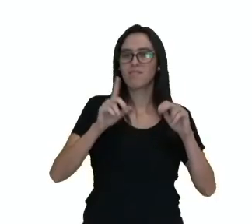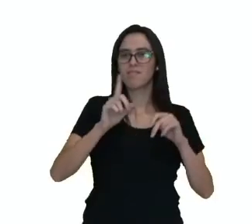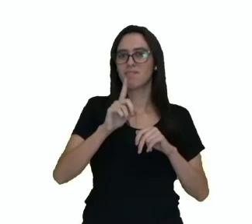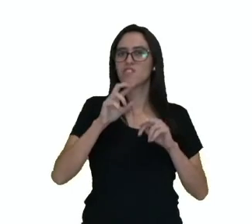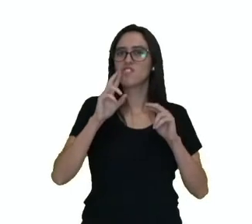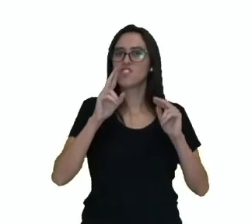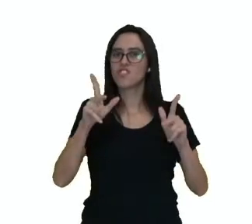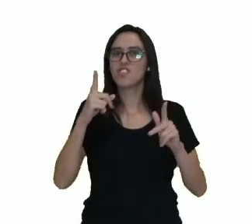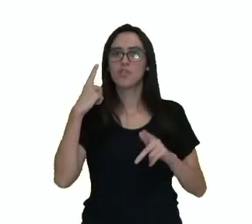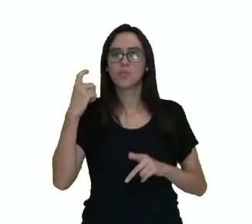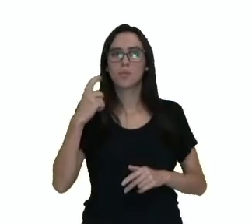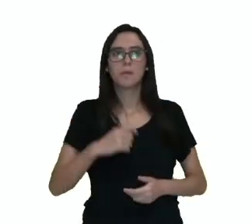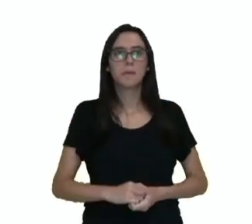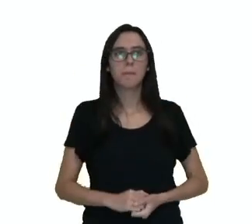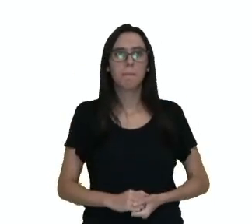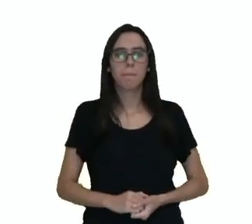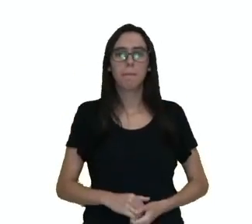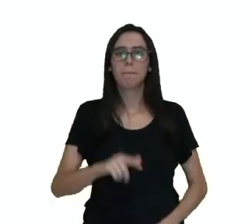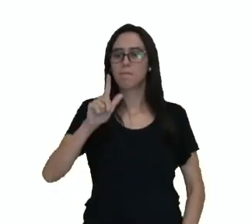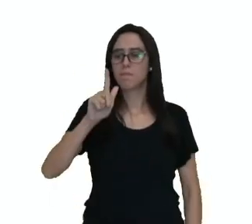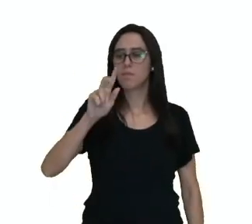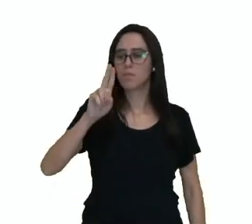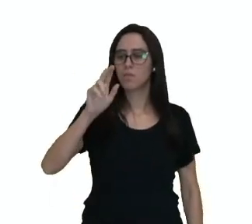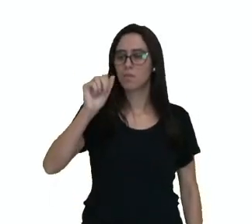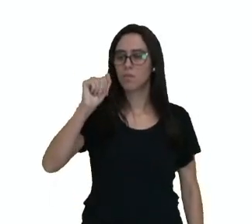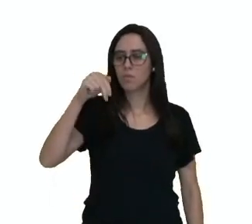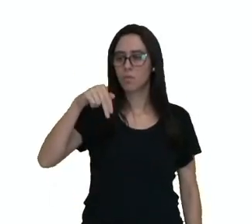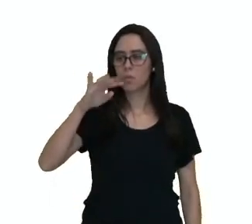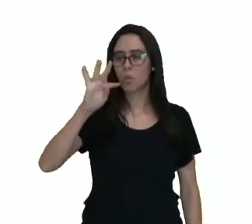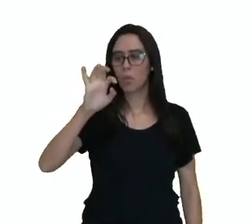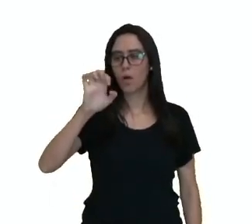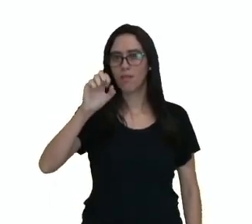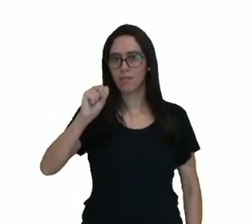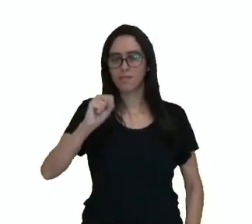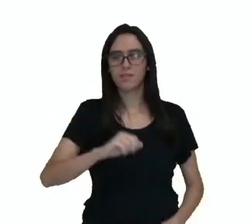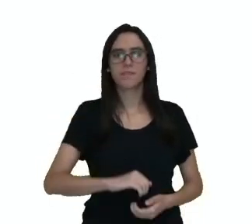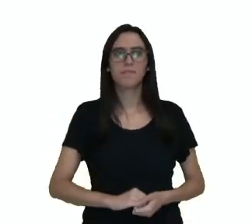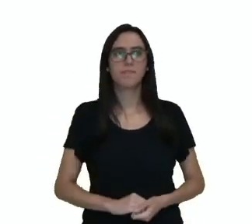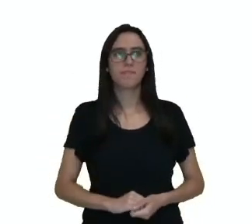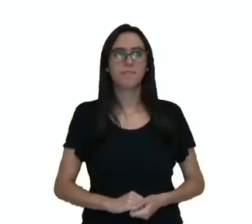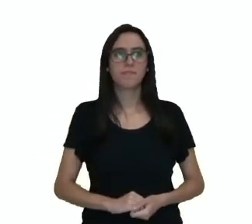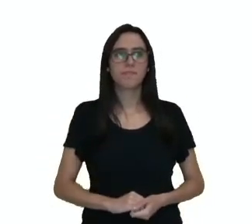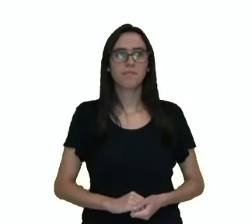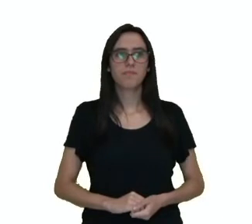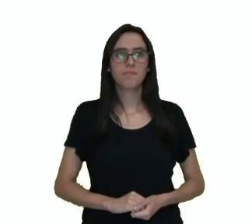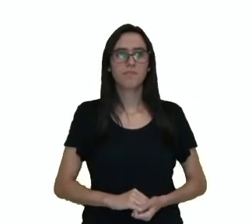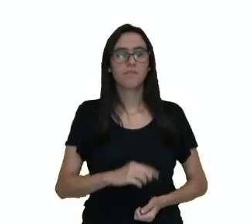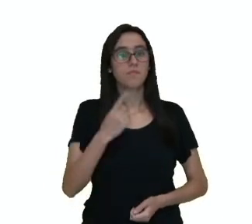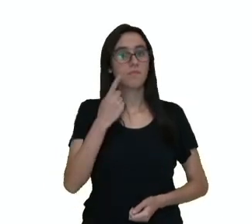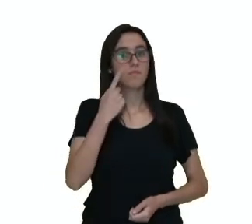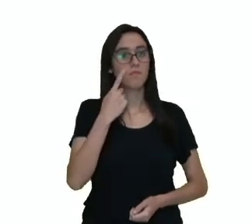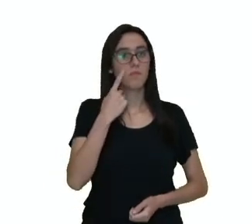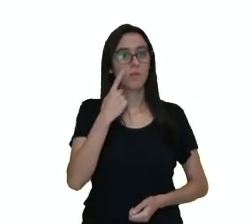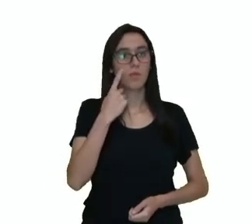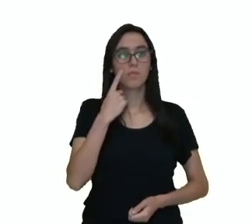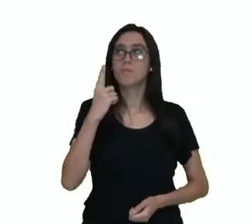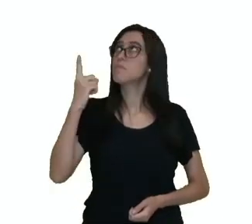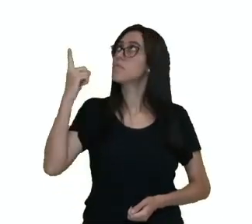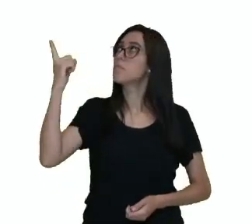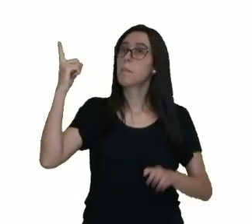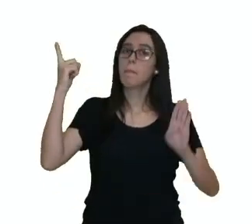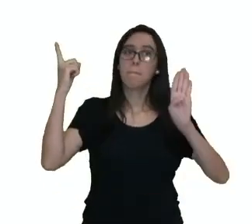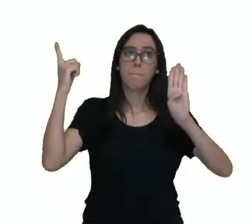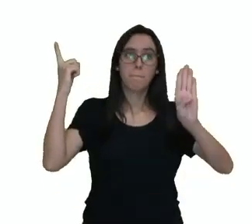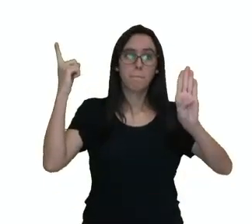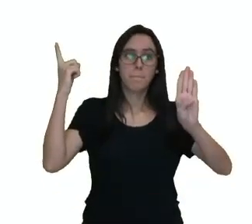tá? E aqui nós temos o GU de guantes. E lá B, presta atenção, ó, vai ter o mesmo som, o